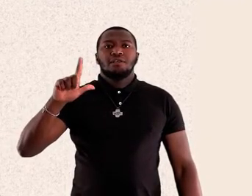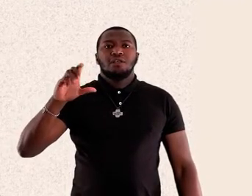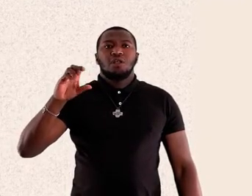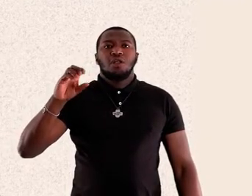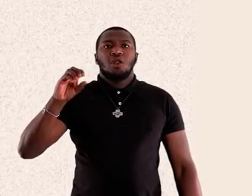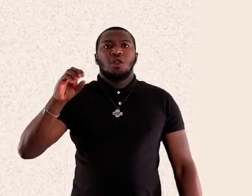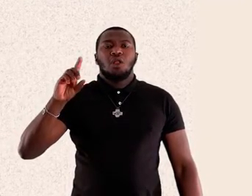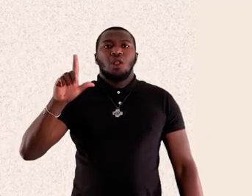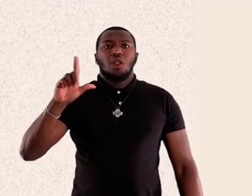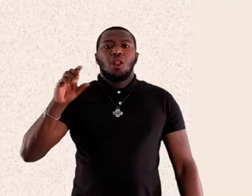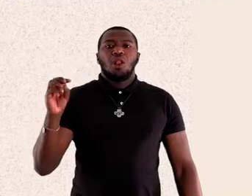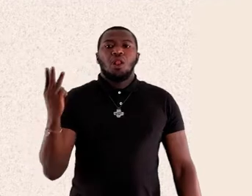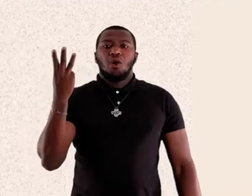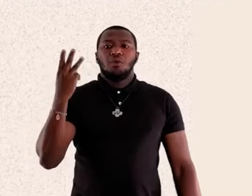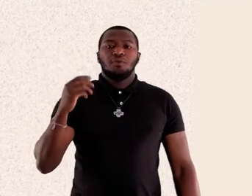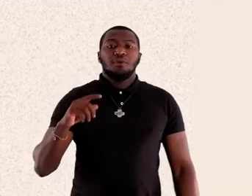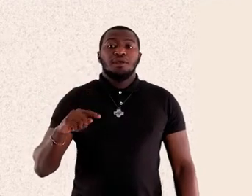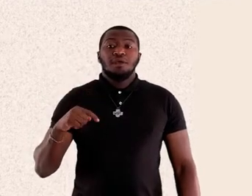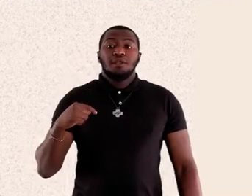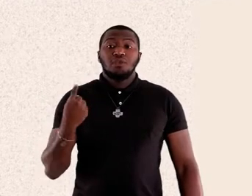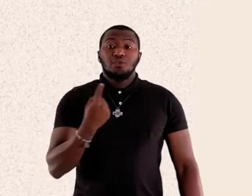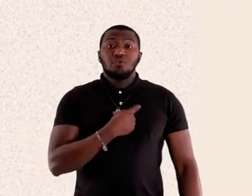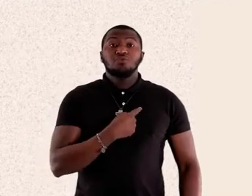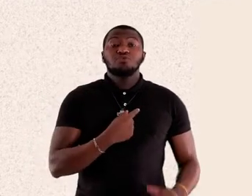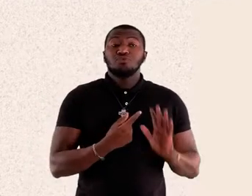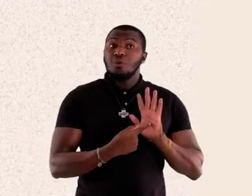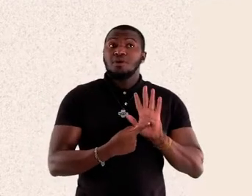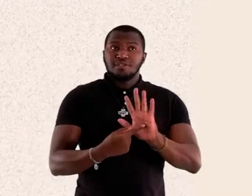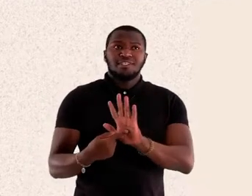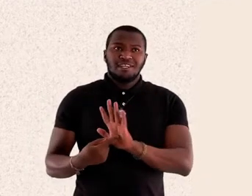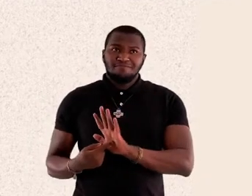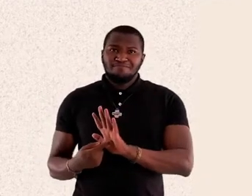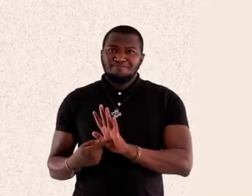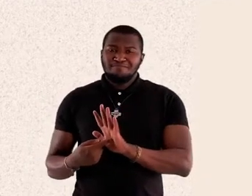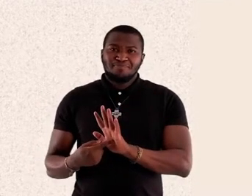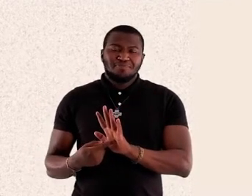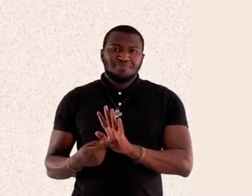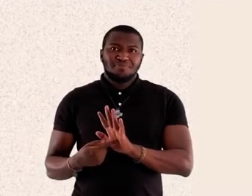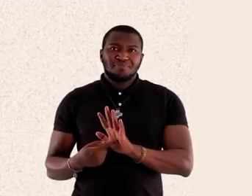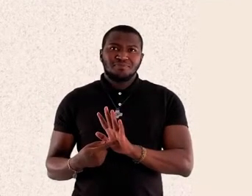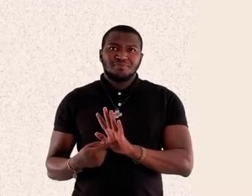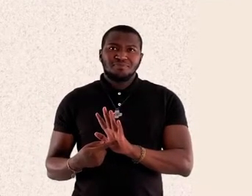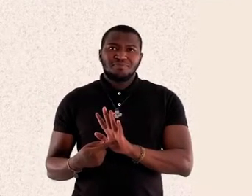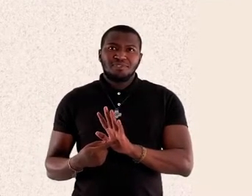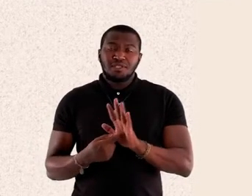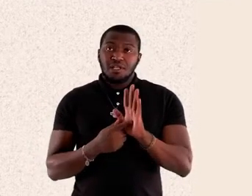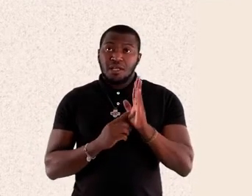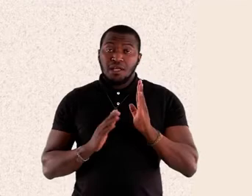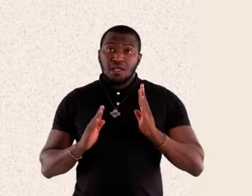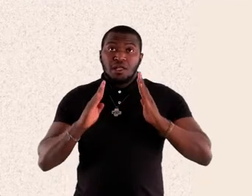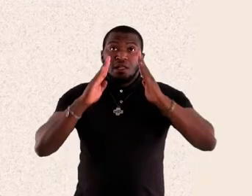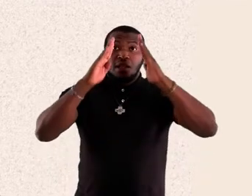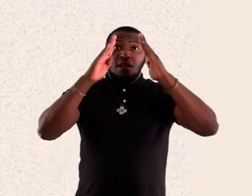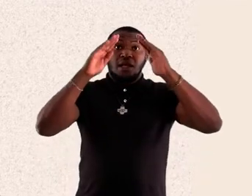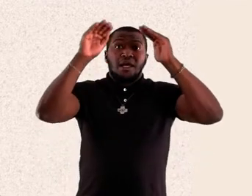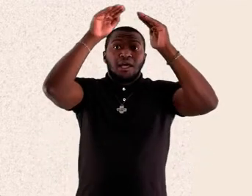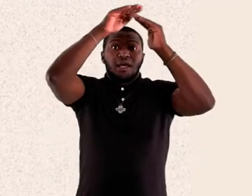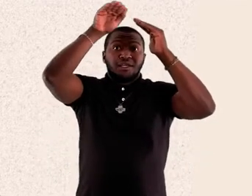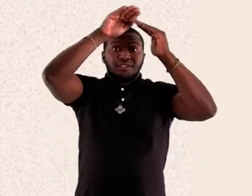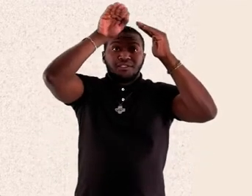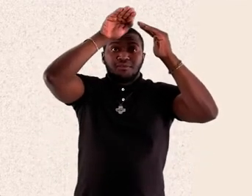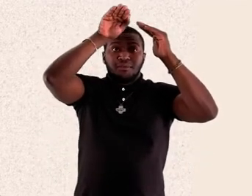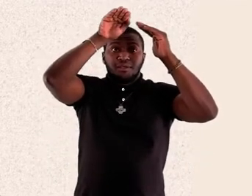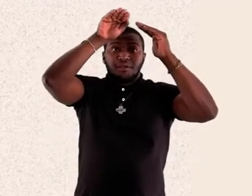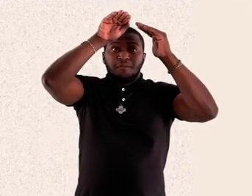Ela traz a coloquei ali né nesse no topo da pirâmide Então essa necessidade